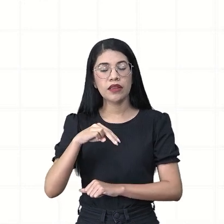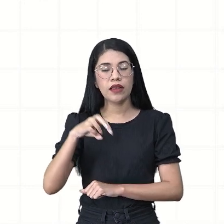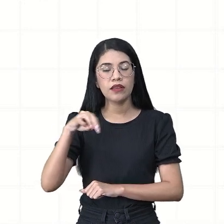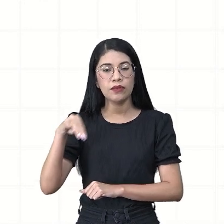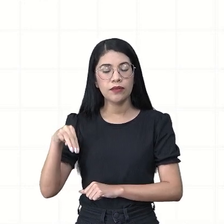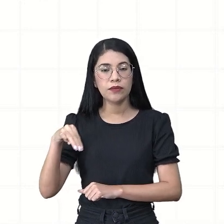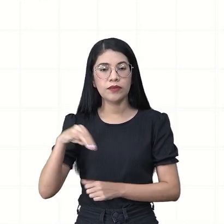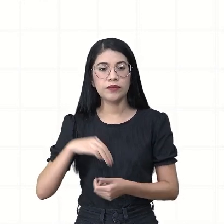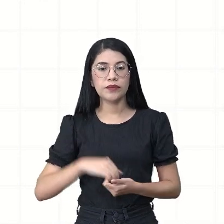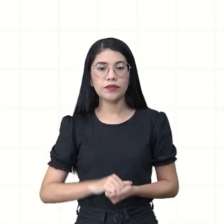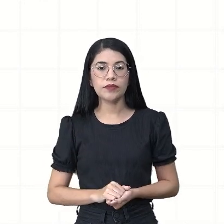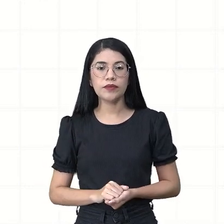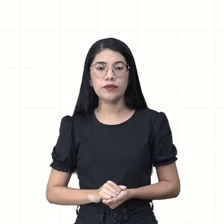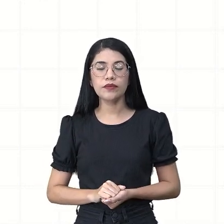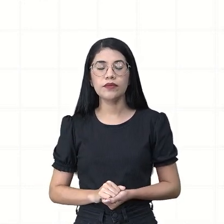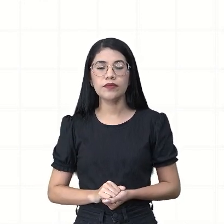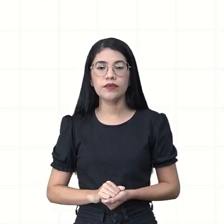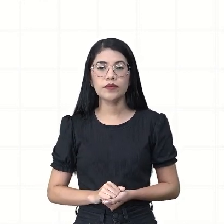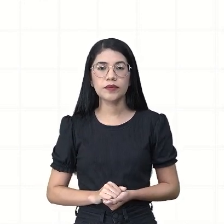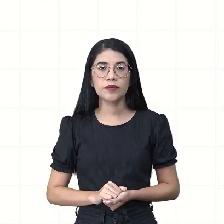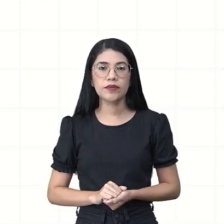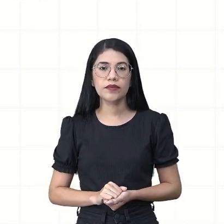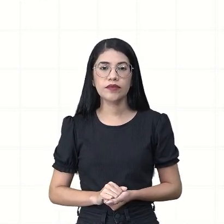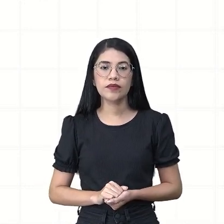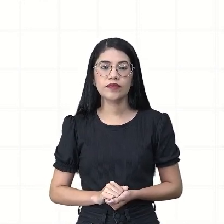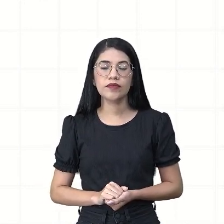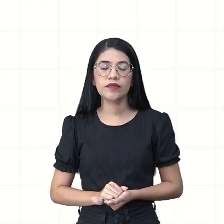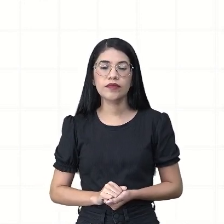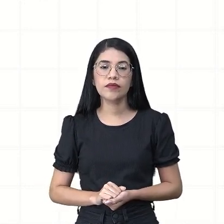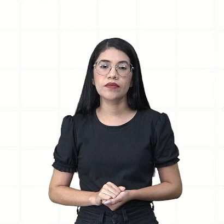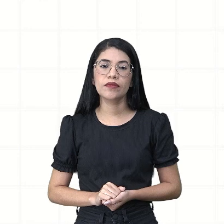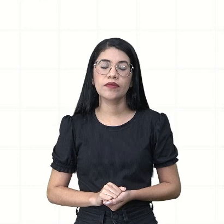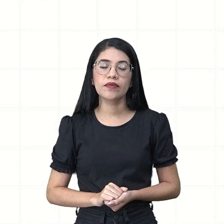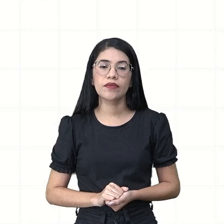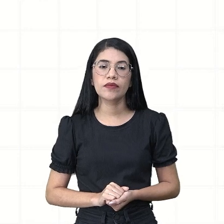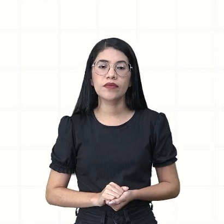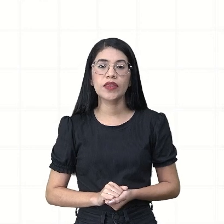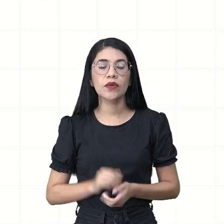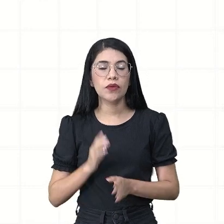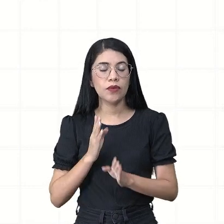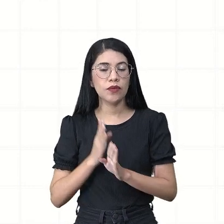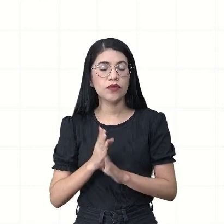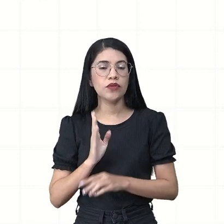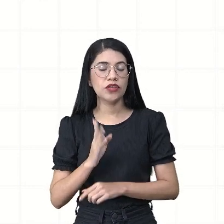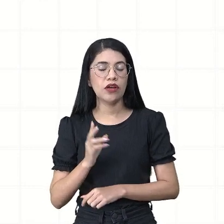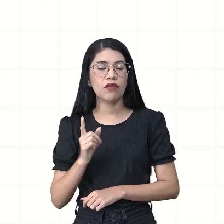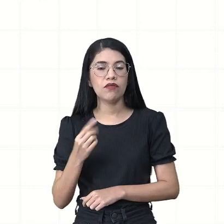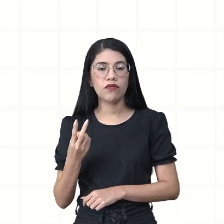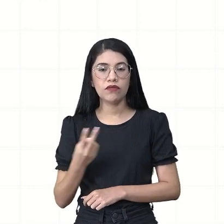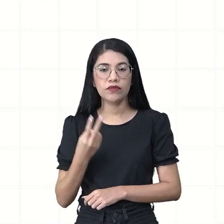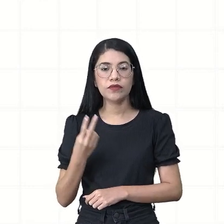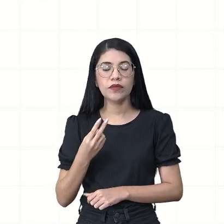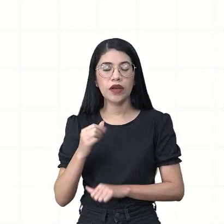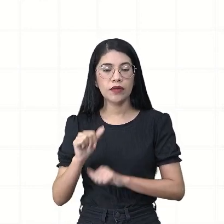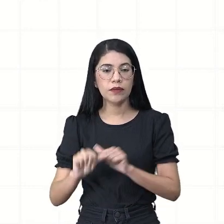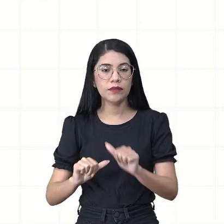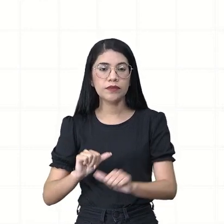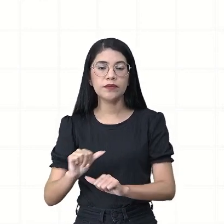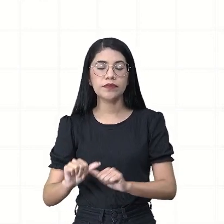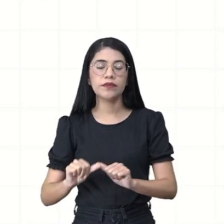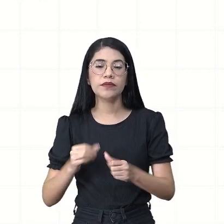nanômetro. Então, a gente já tem aí essa medida que ele quer que a gente transforme. Então, para